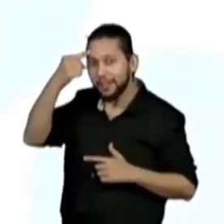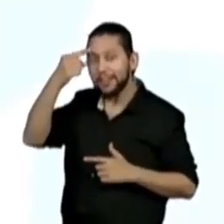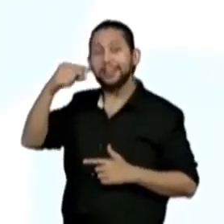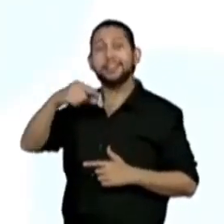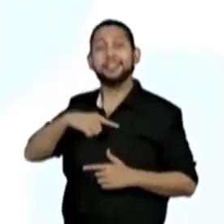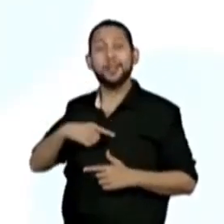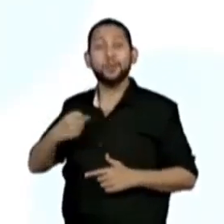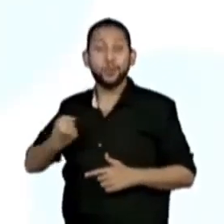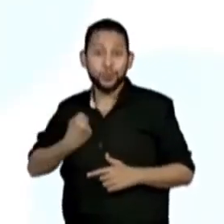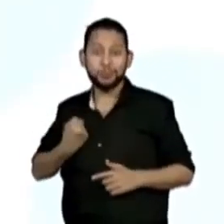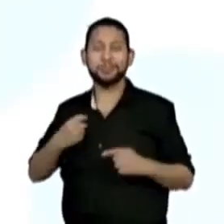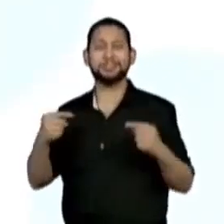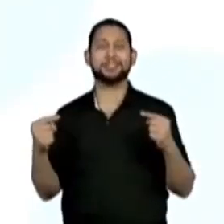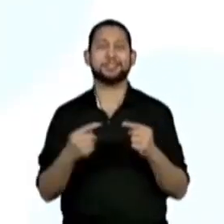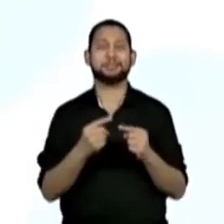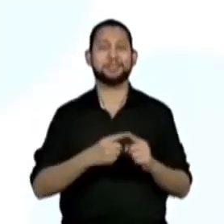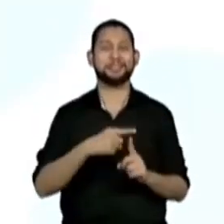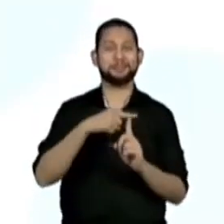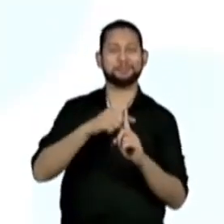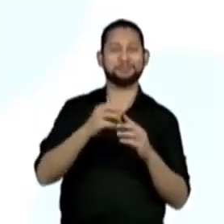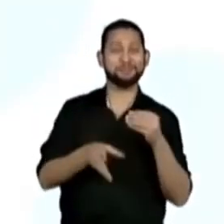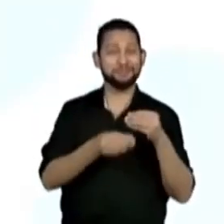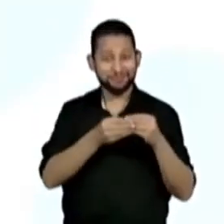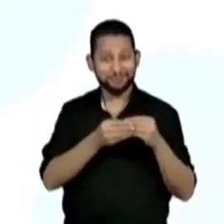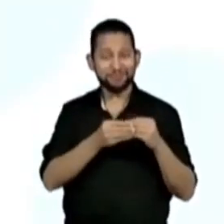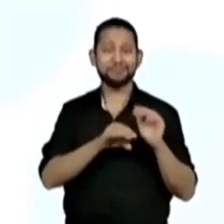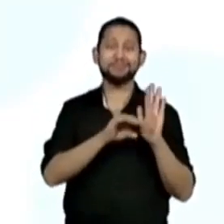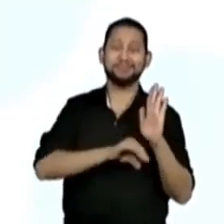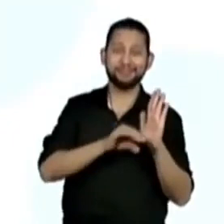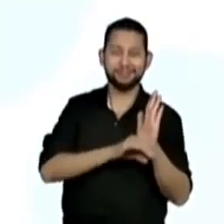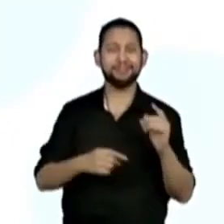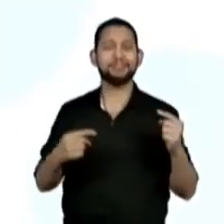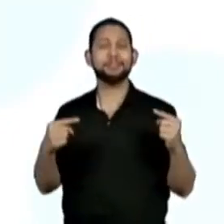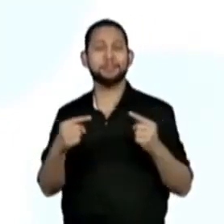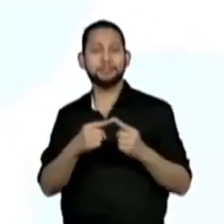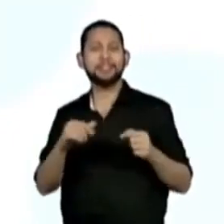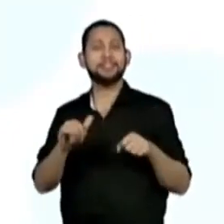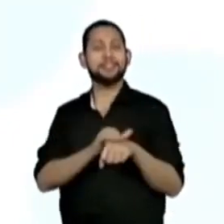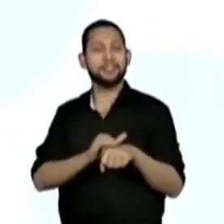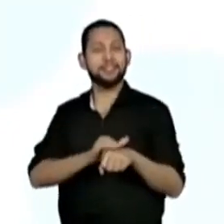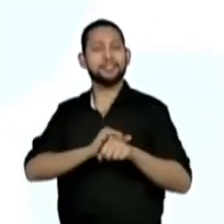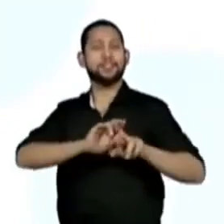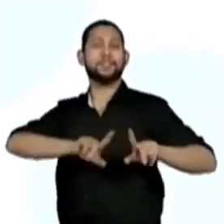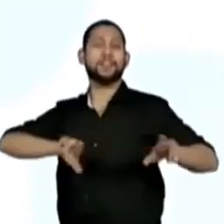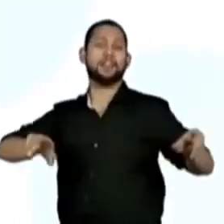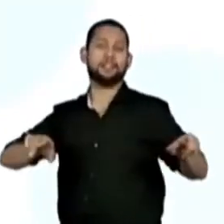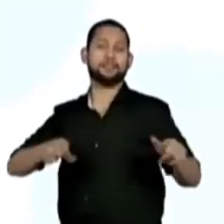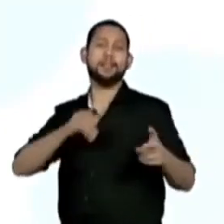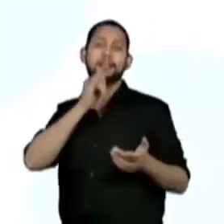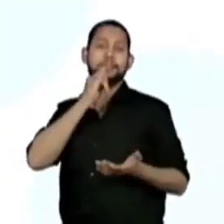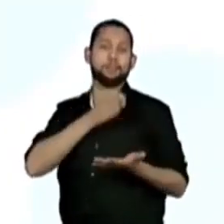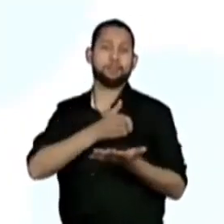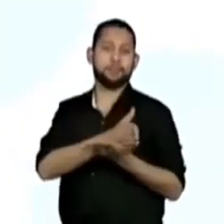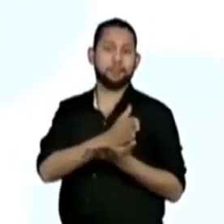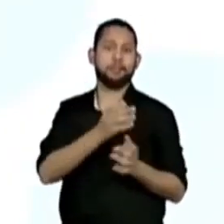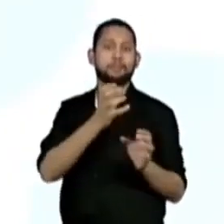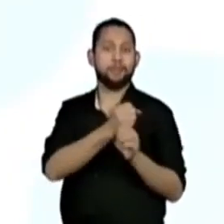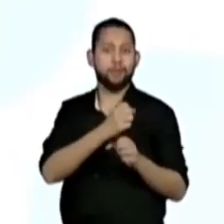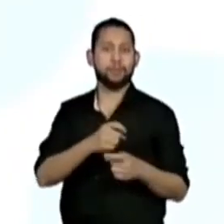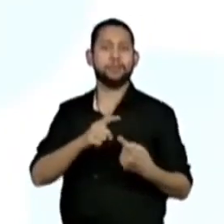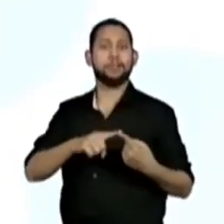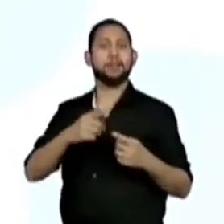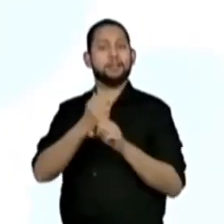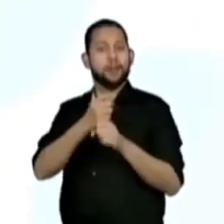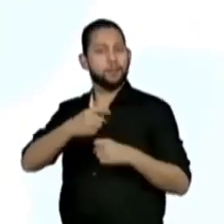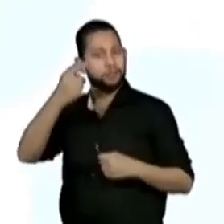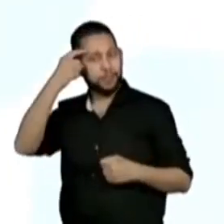envolvendo adição e subtração utilizando estratégias diversas como o cálculo o cálculo mental e